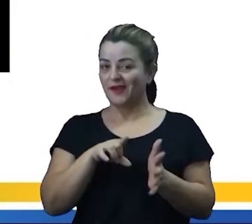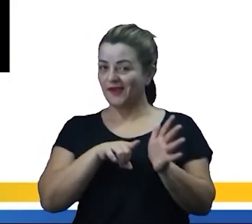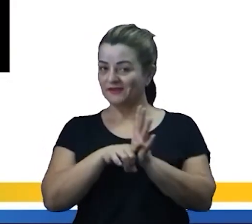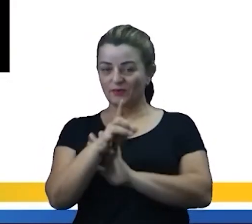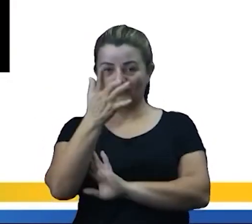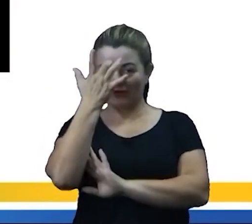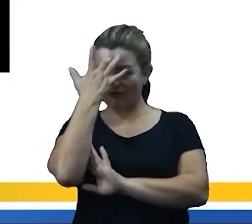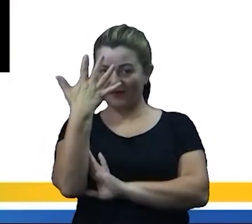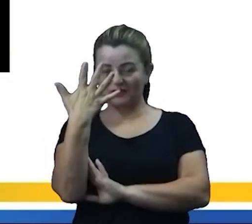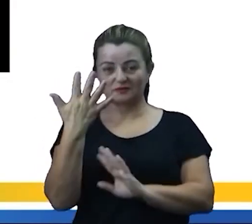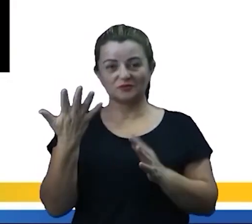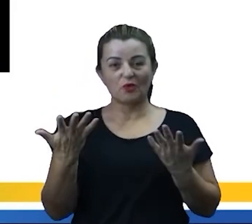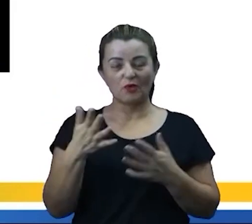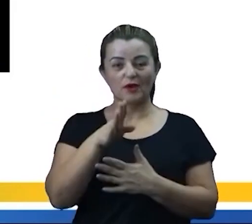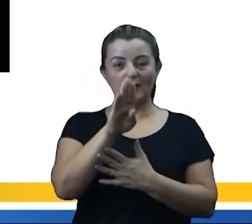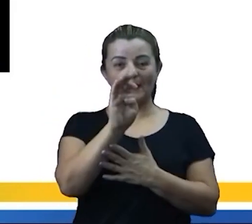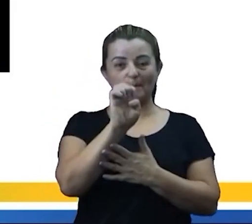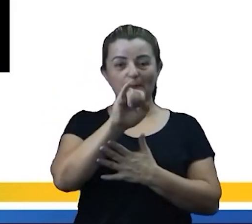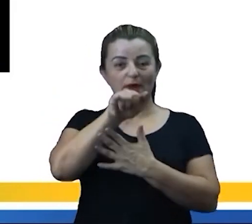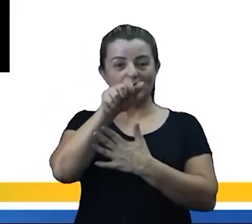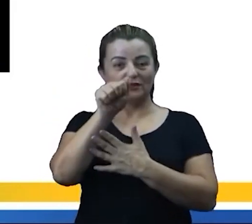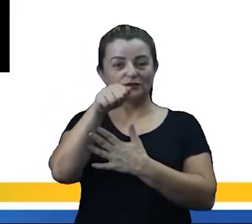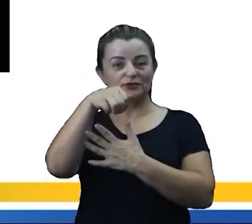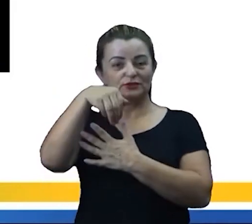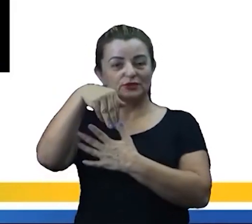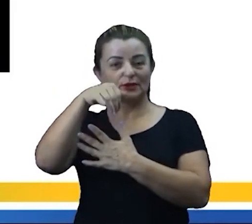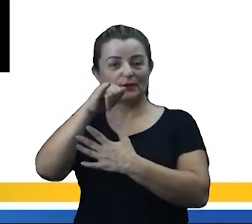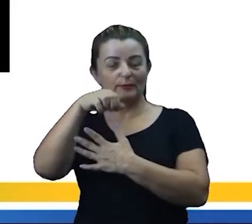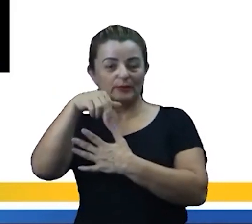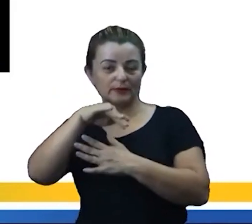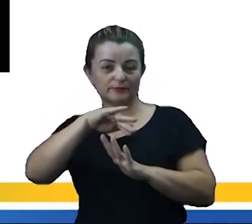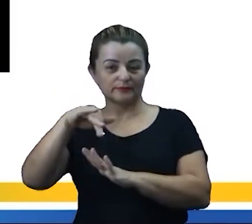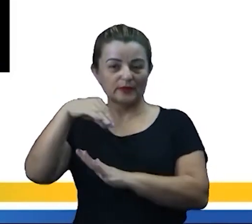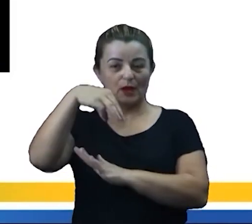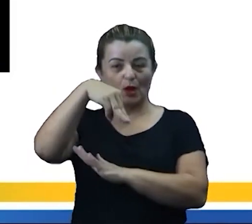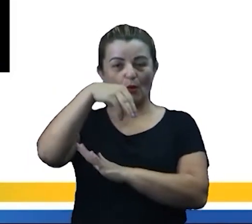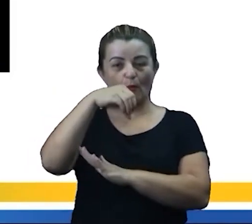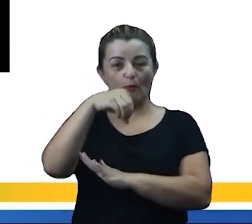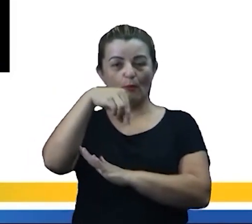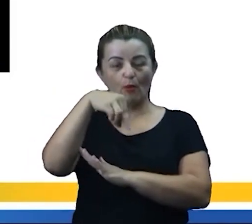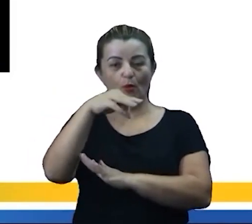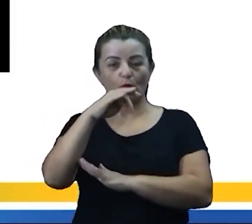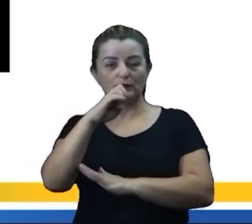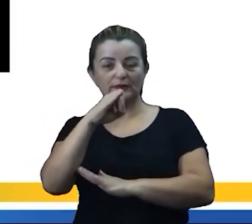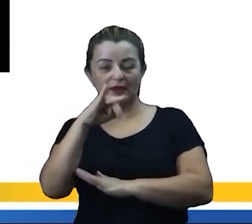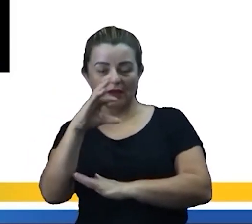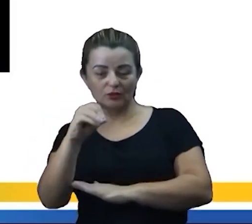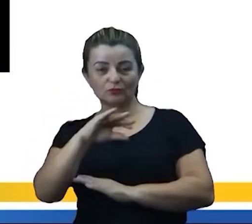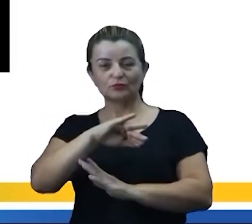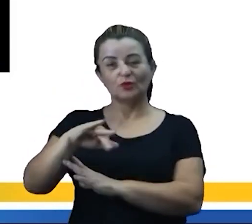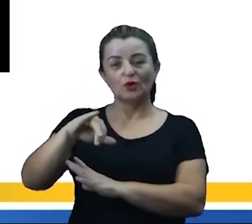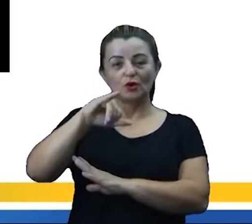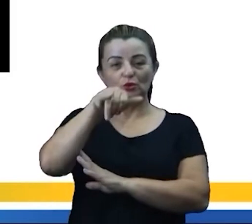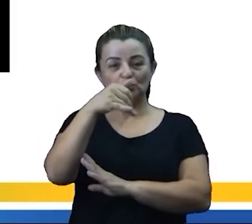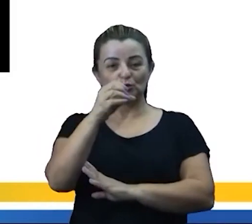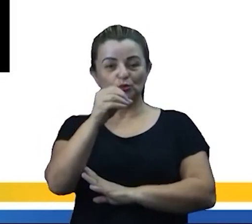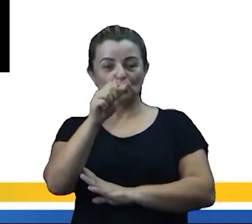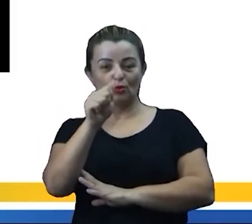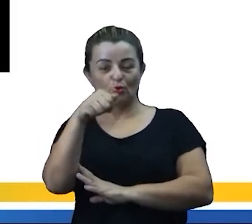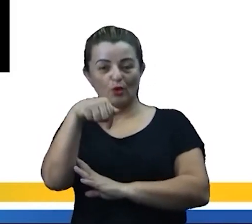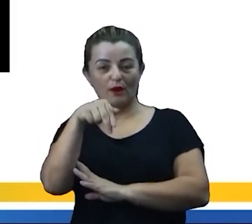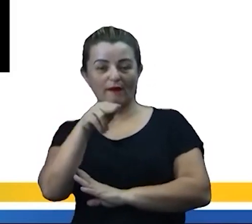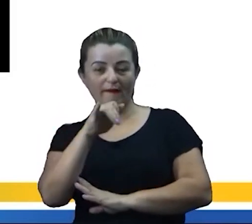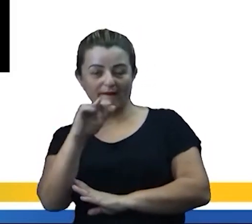fácil. Benjamin Maria Machado de Assis, Monteiro Machado de Assis, Joaquim Machado de Assis,